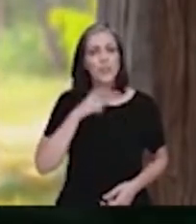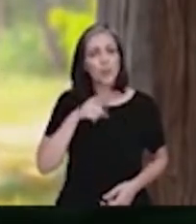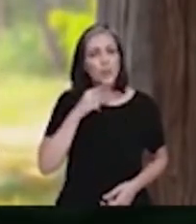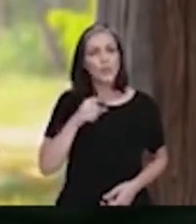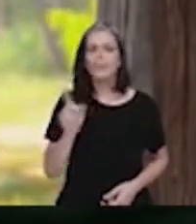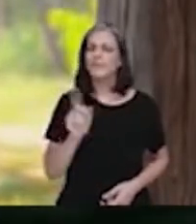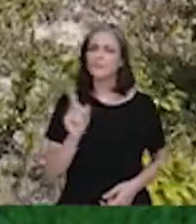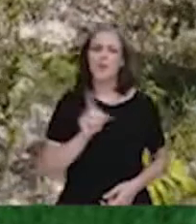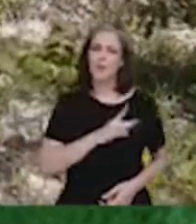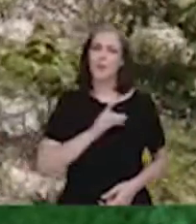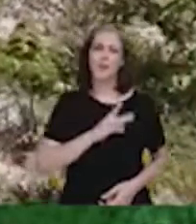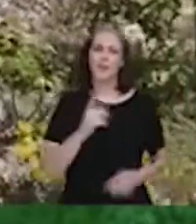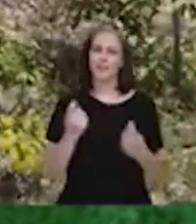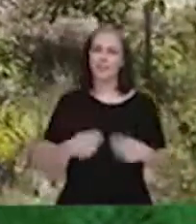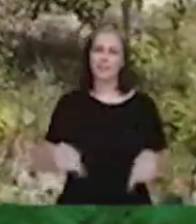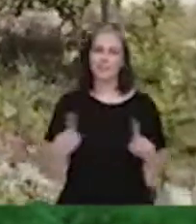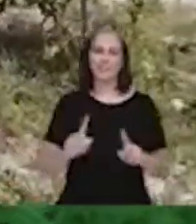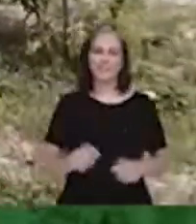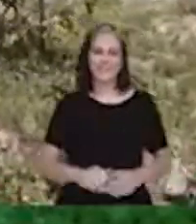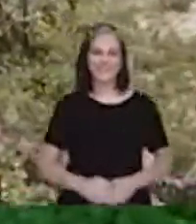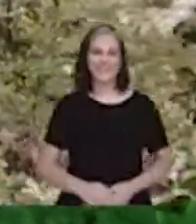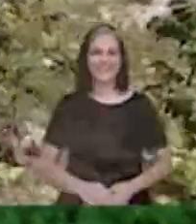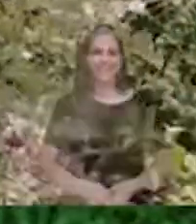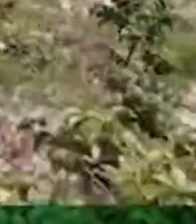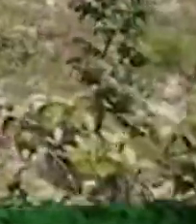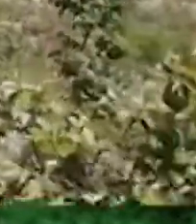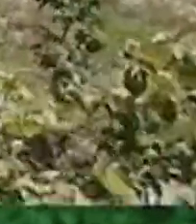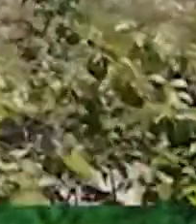que têm algum receio façam um